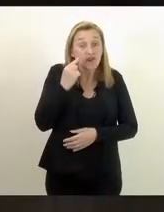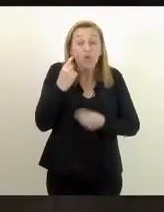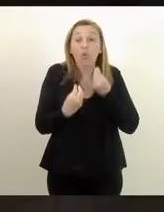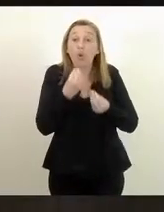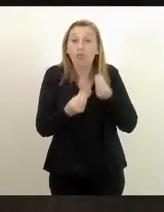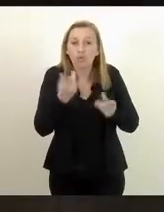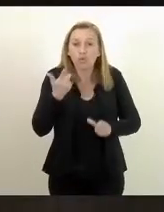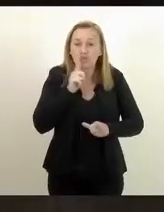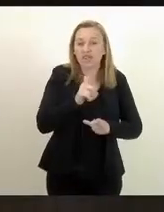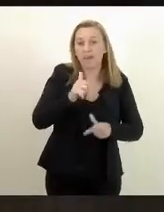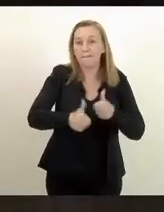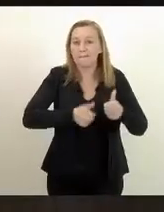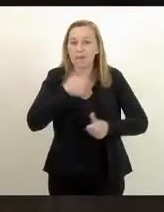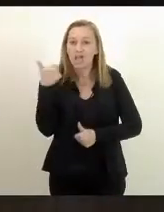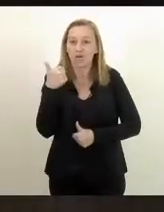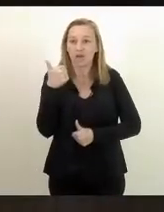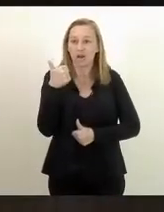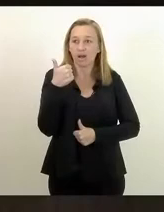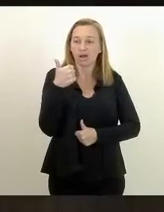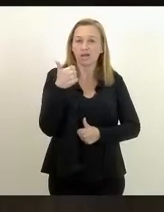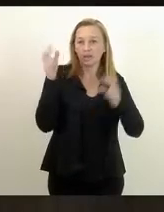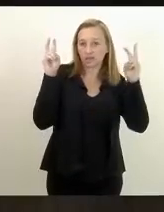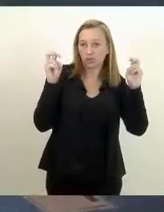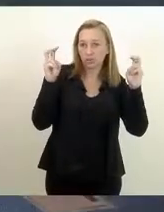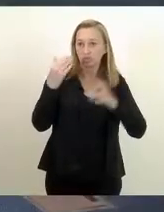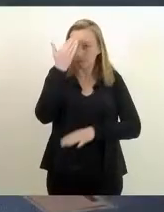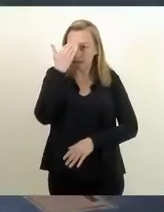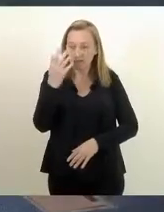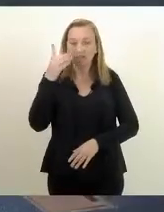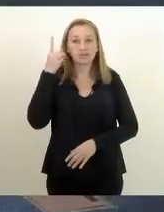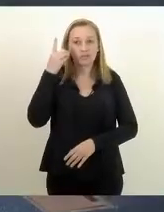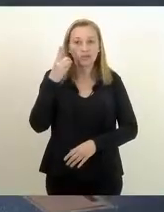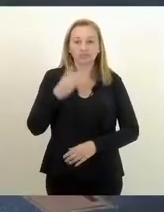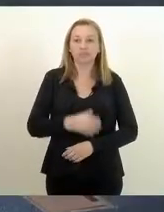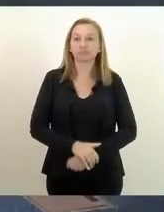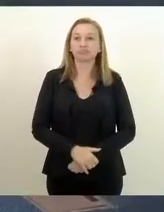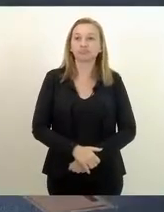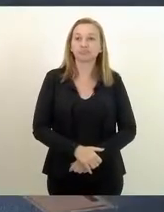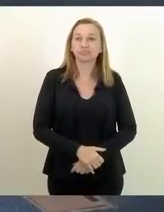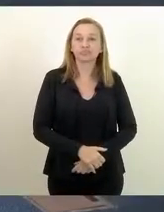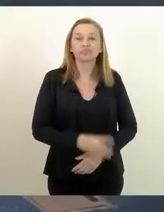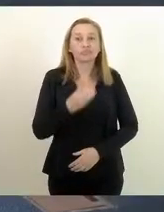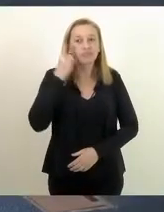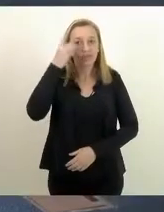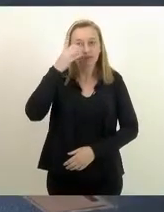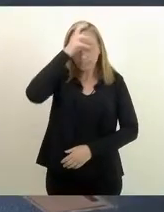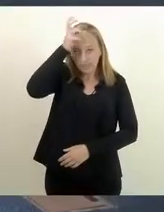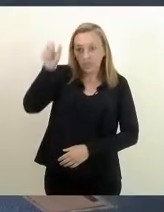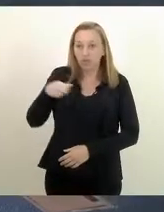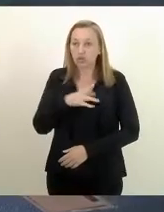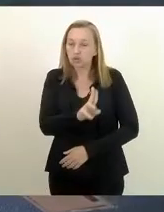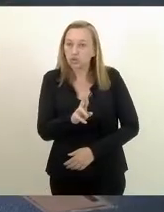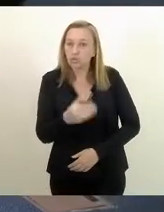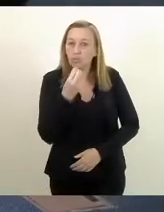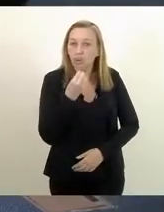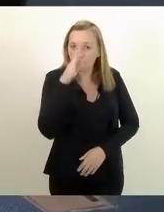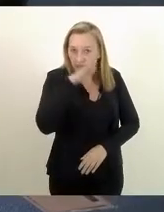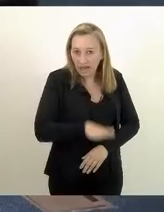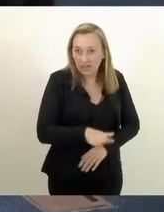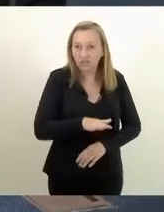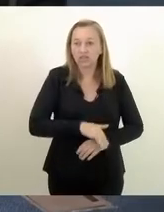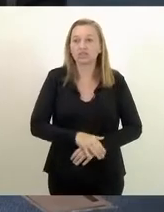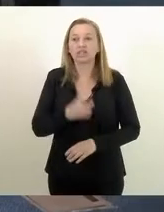conseguir melhorar essa situação. Obrigado, deputada. Deputada Tia Ju, na presidência, boa tarde.